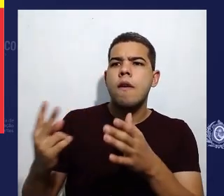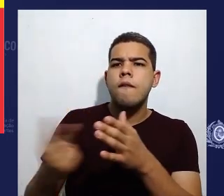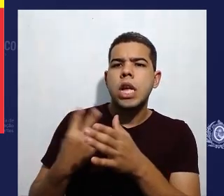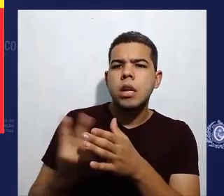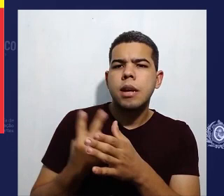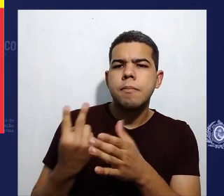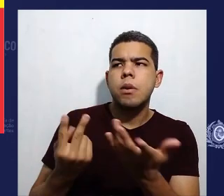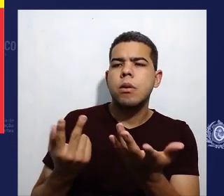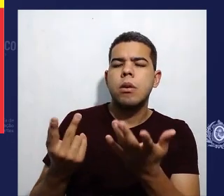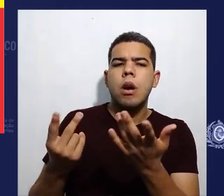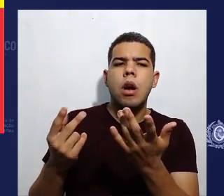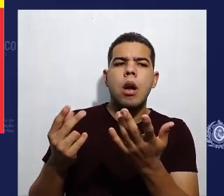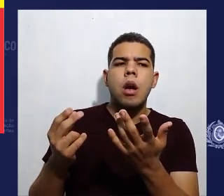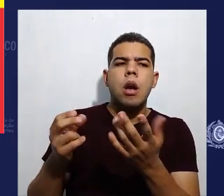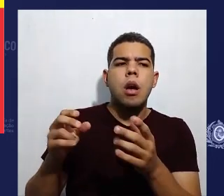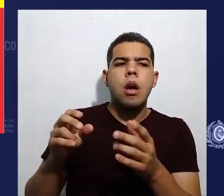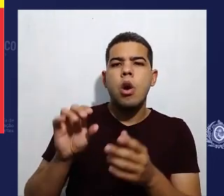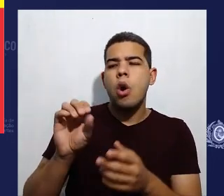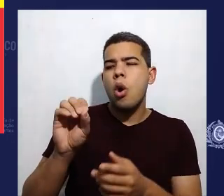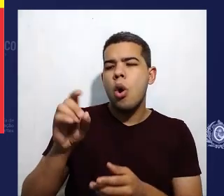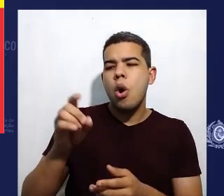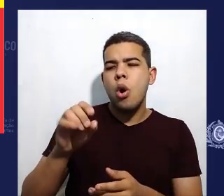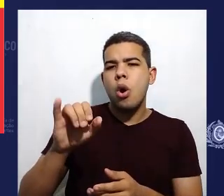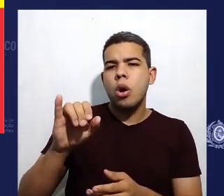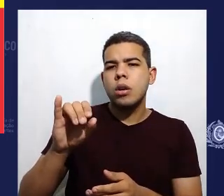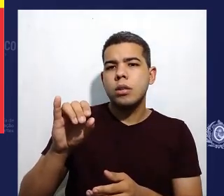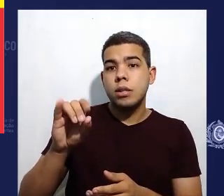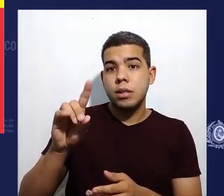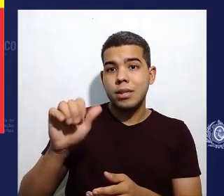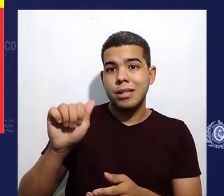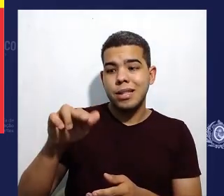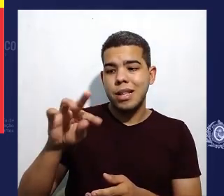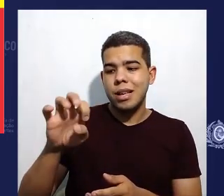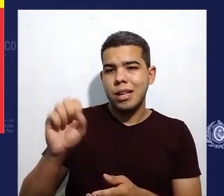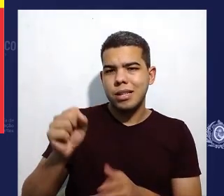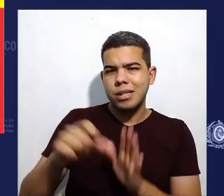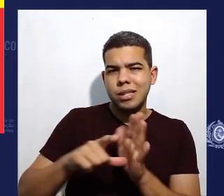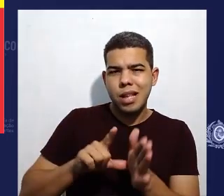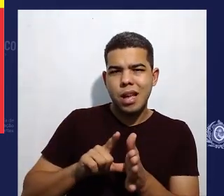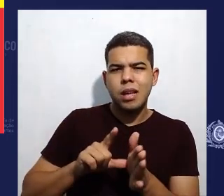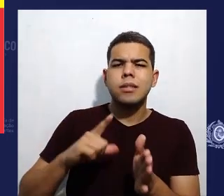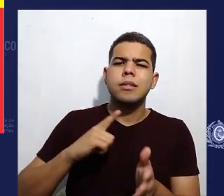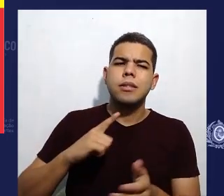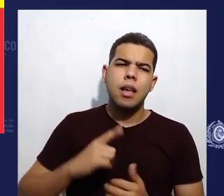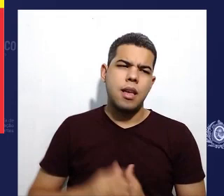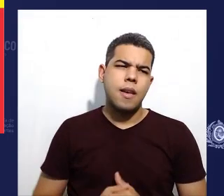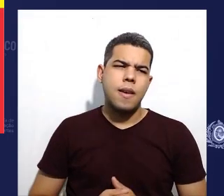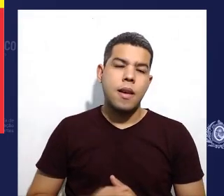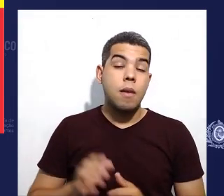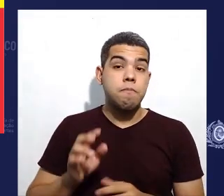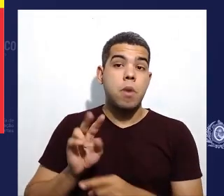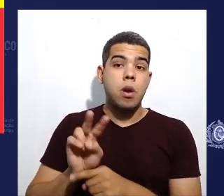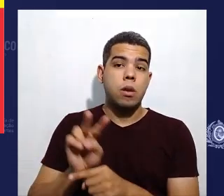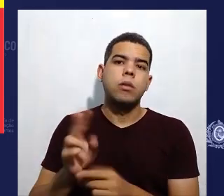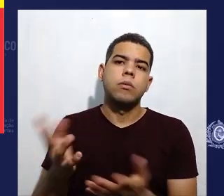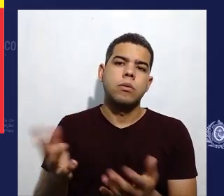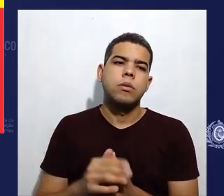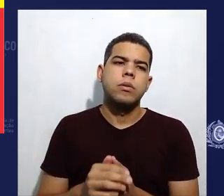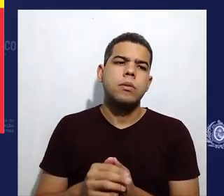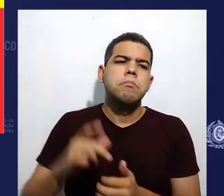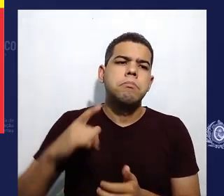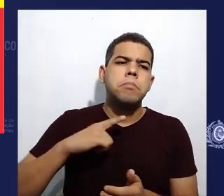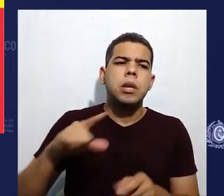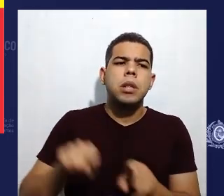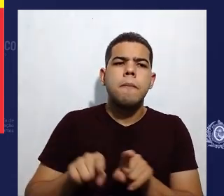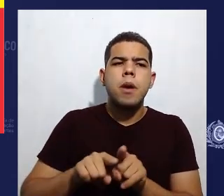preventivos, como vitaminas, né? Antioxidantes e etc. A gente tem também o direito de